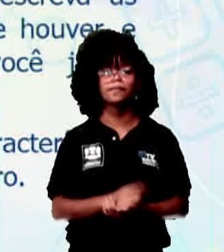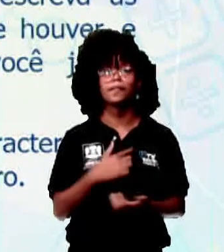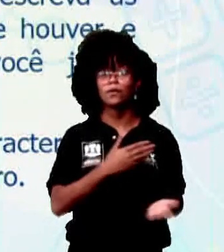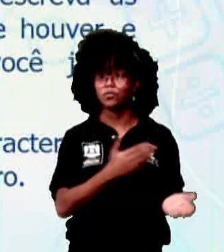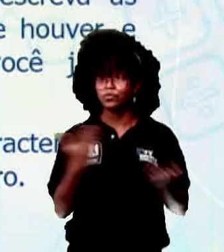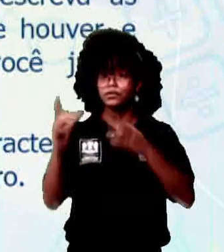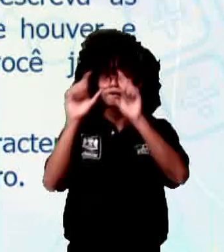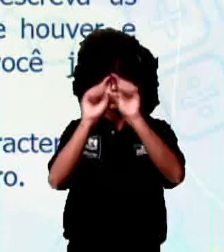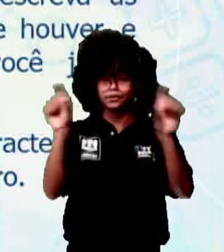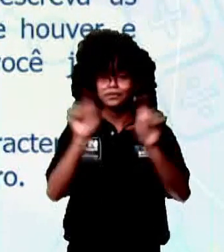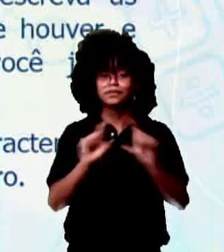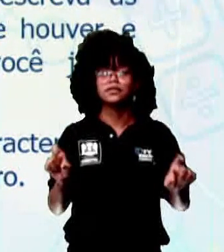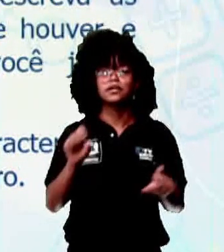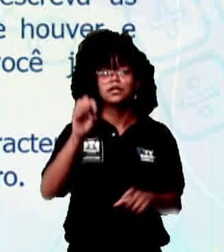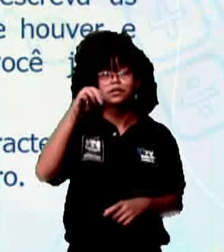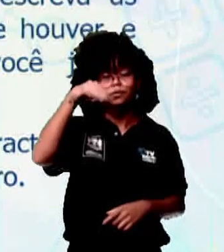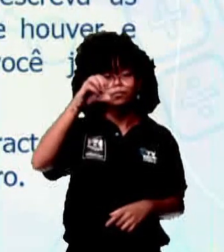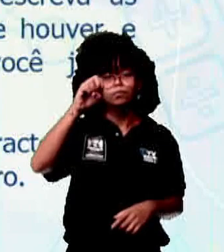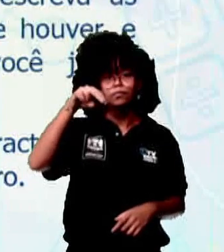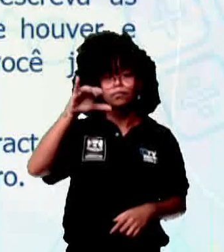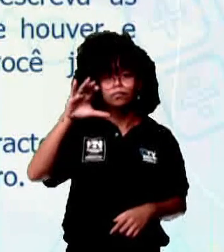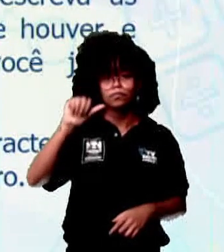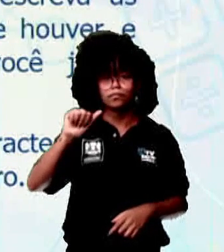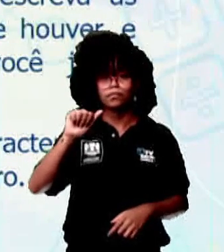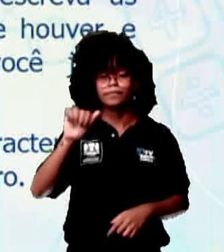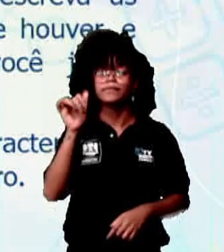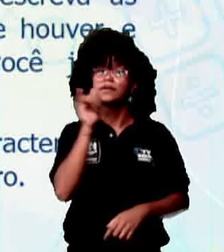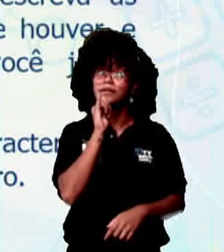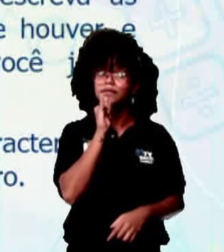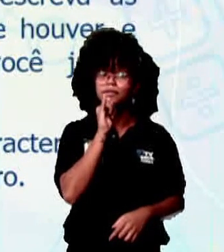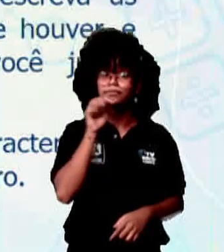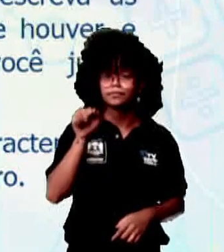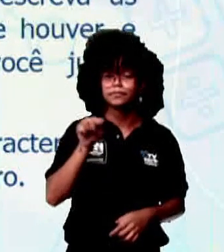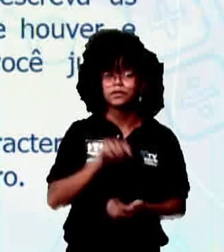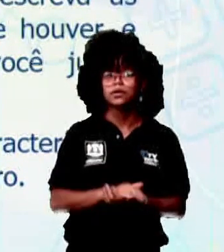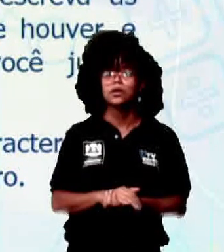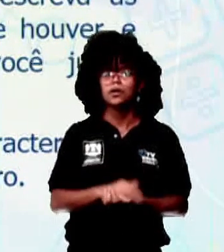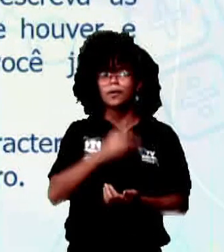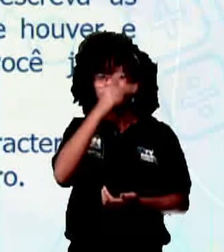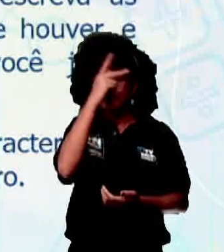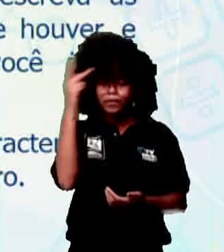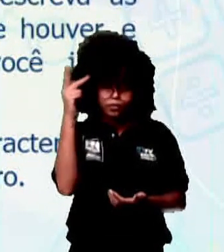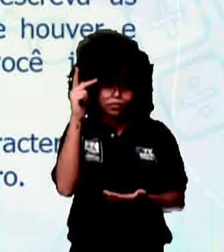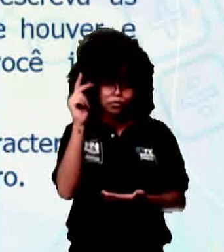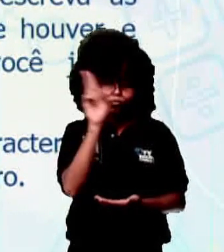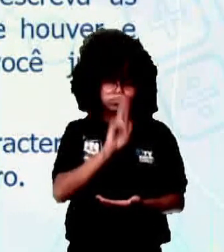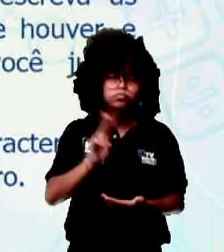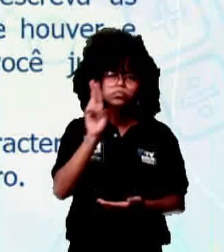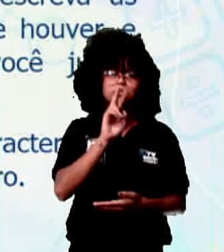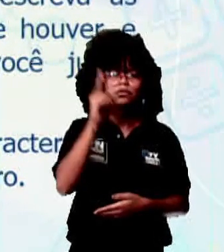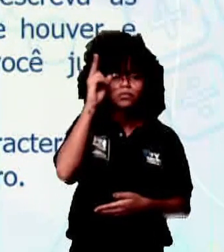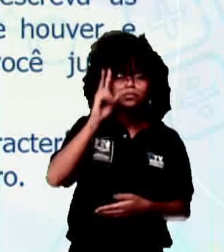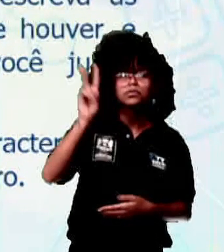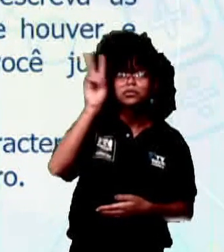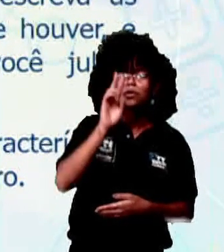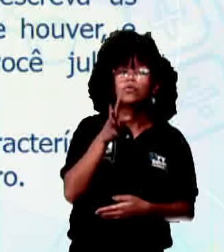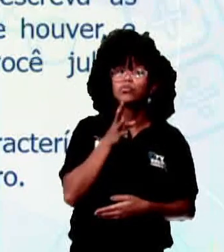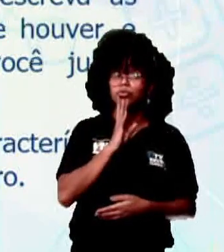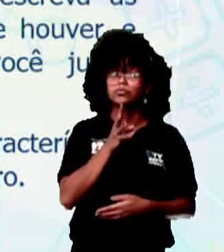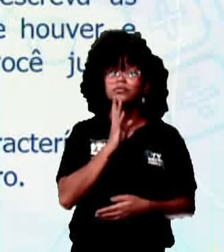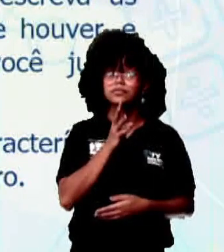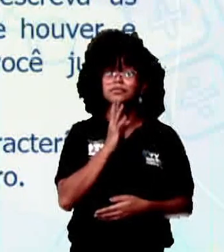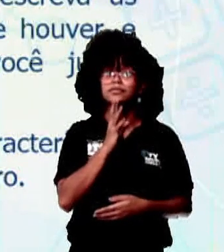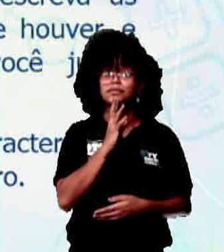tirinha da Turma da Mônica como exemplo, em que o autor ele vai se utilizar de uma história conhecida,